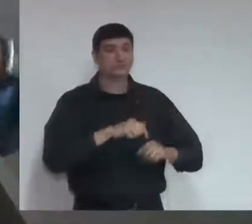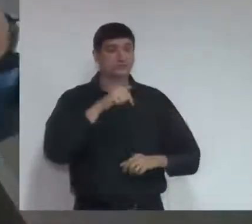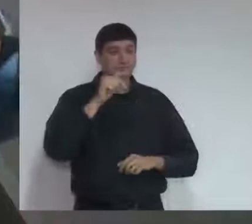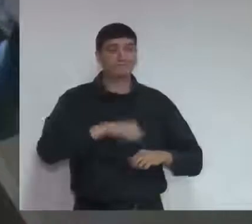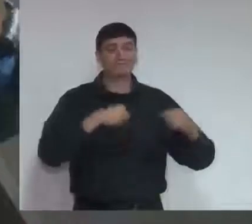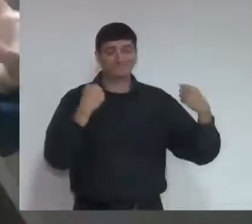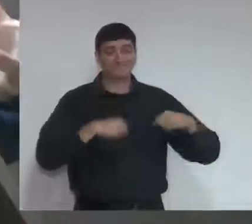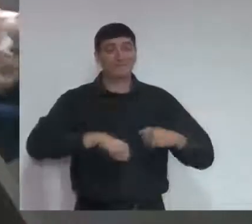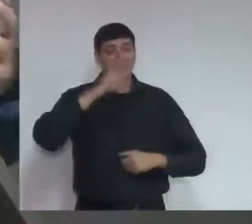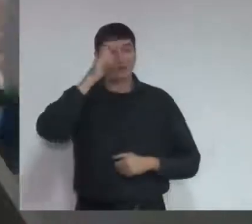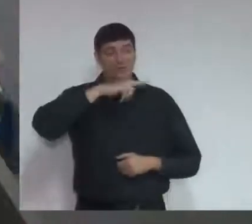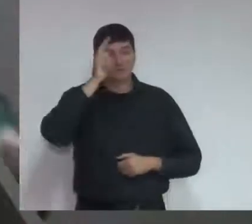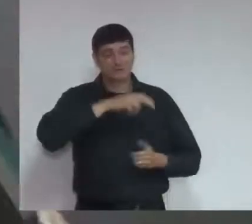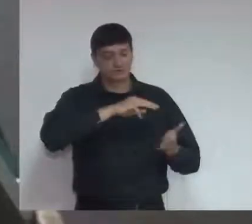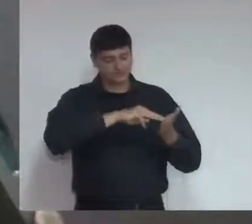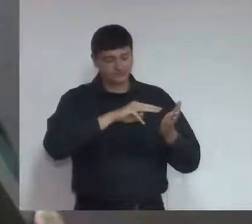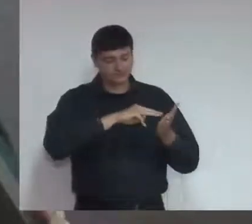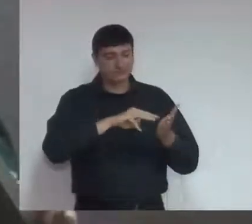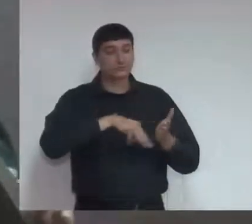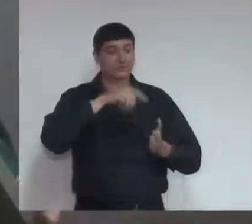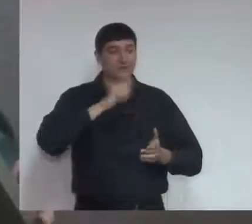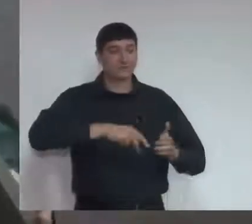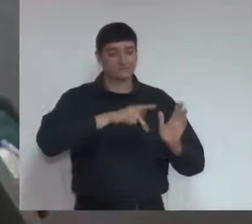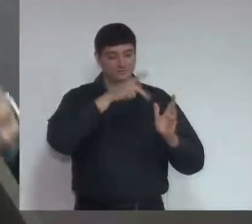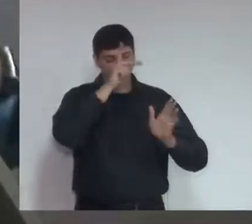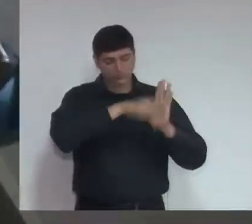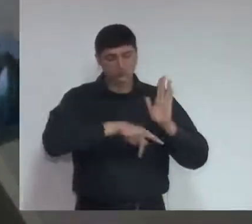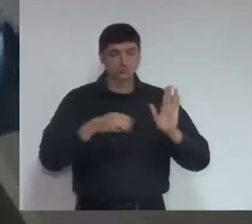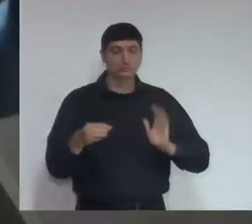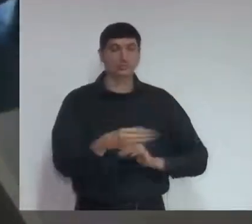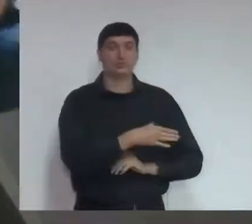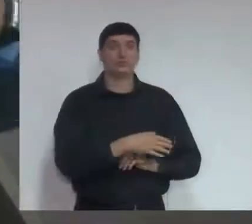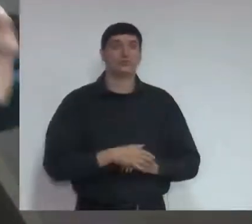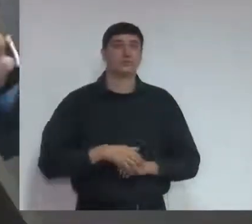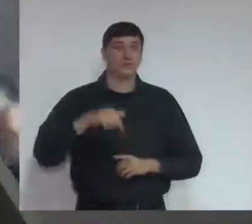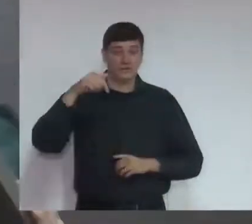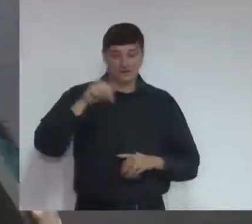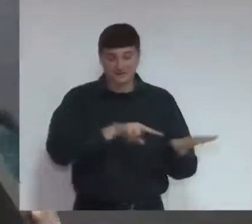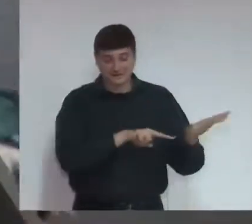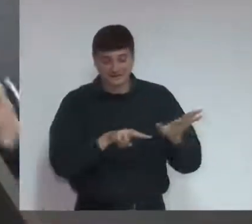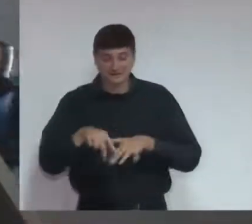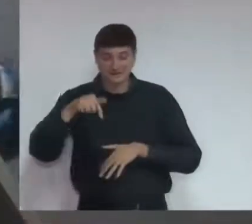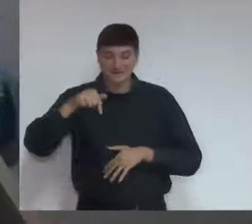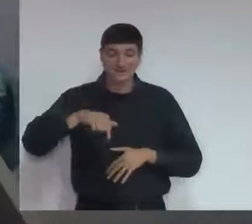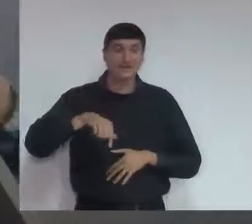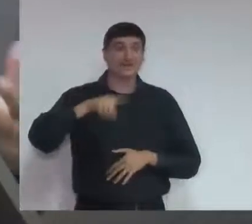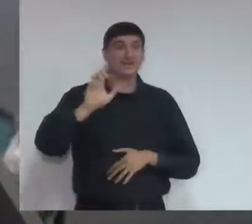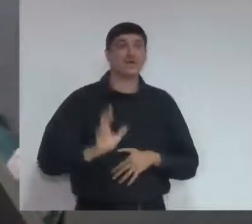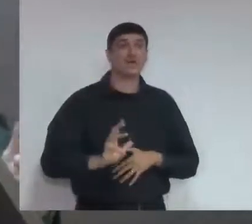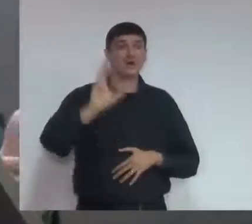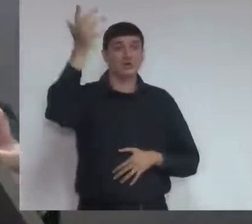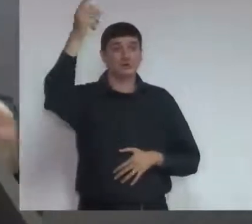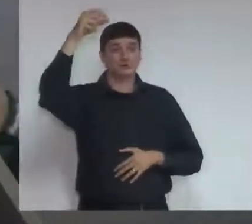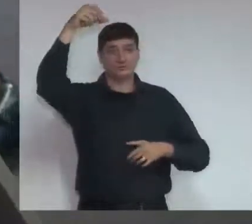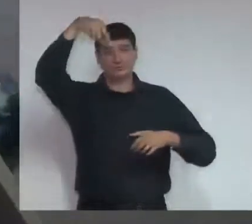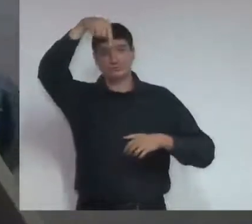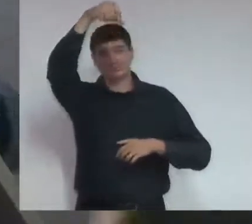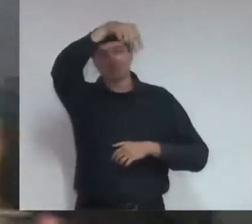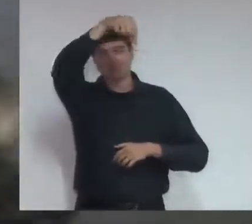Val. Eu vi que durante a semana teve uma manifestação da secretaria para correção da goteira, mas que isso não seja um